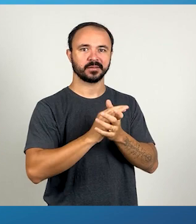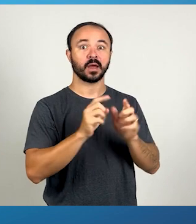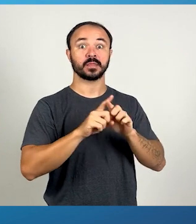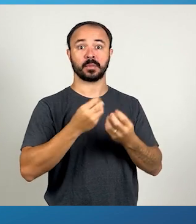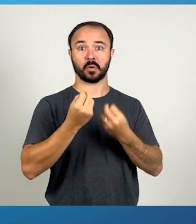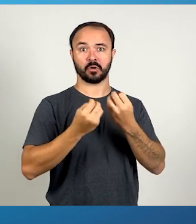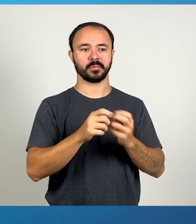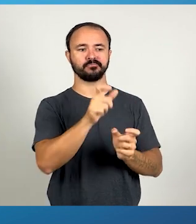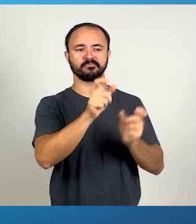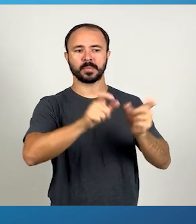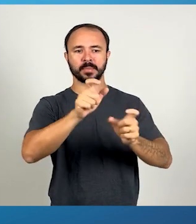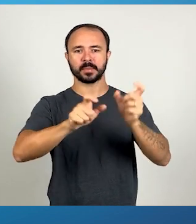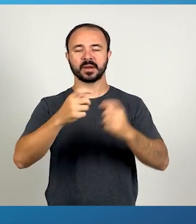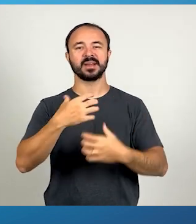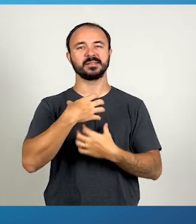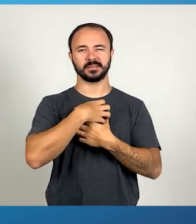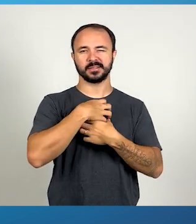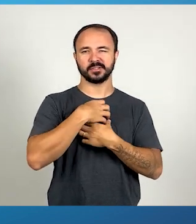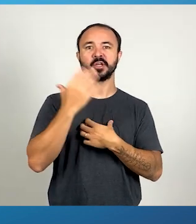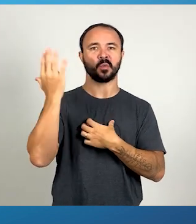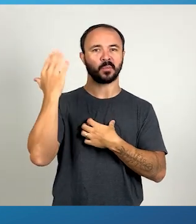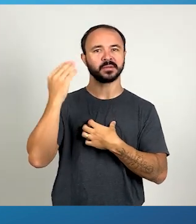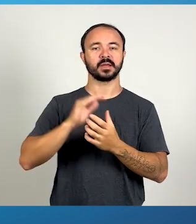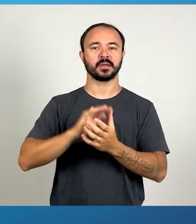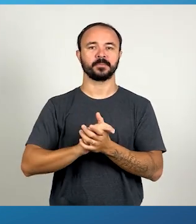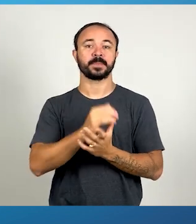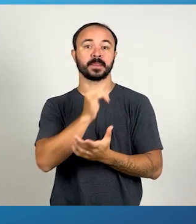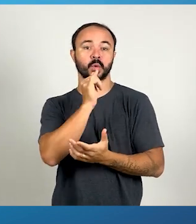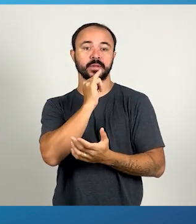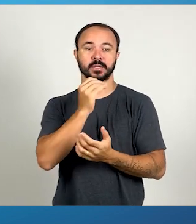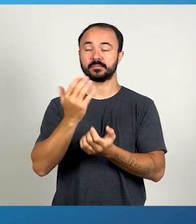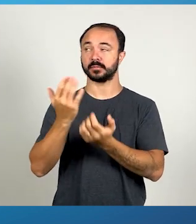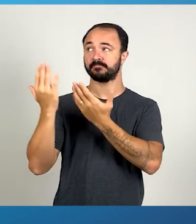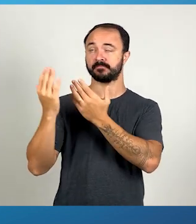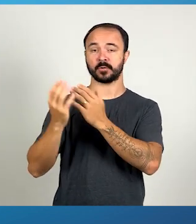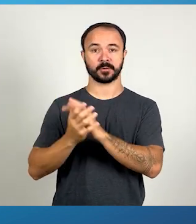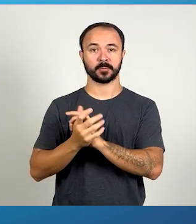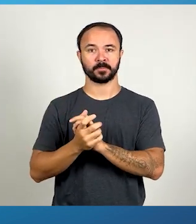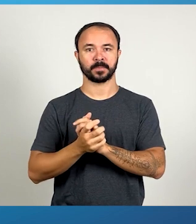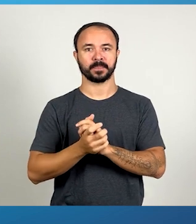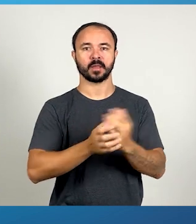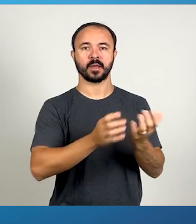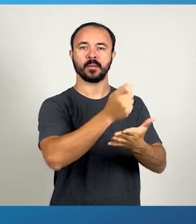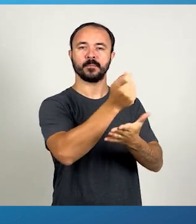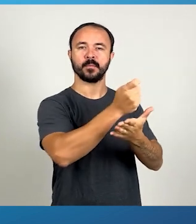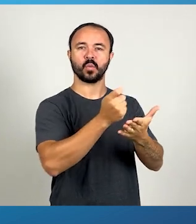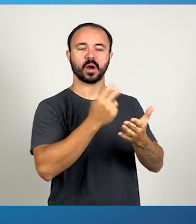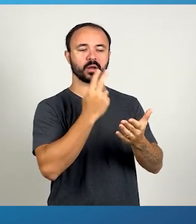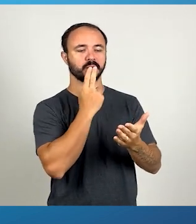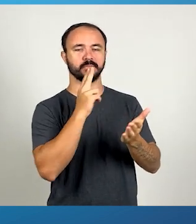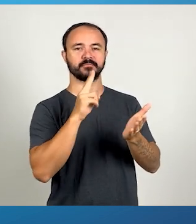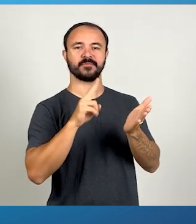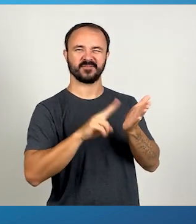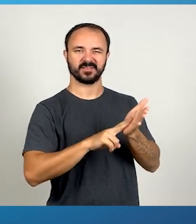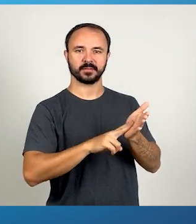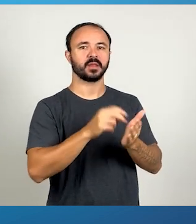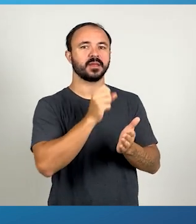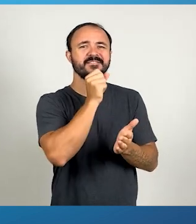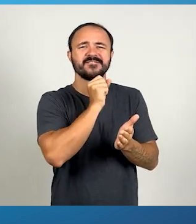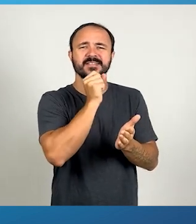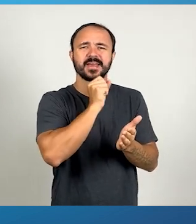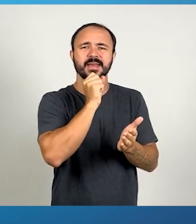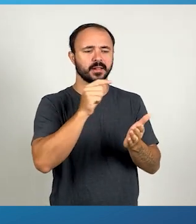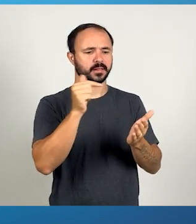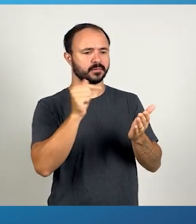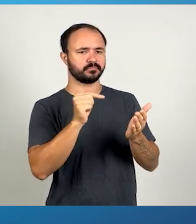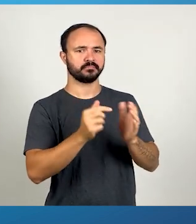naquela época. Olha o exemplo. Nós temos aqui o exemplo de uma carta antiga, selada, carimbada. Nós